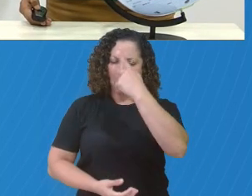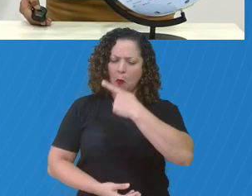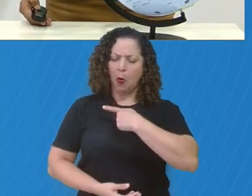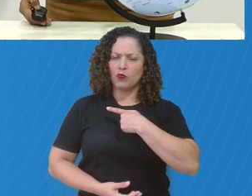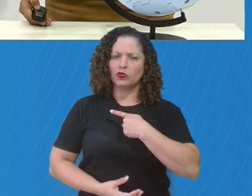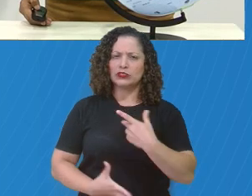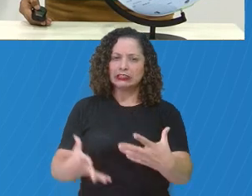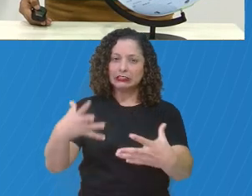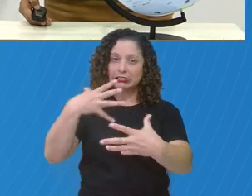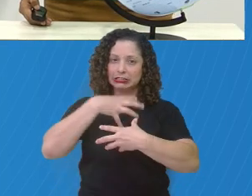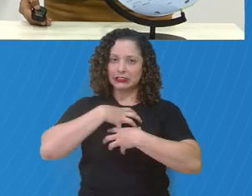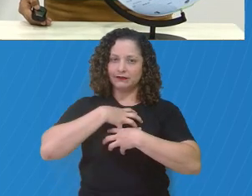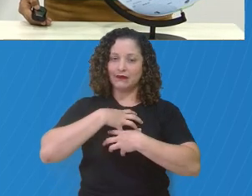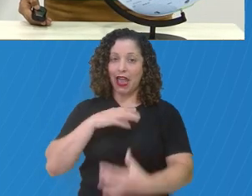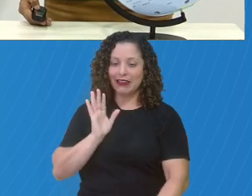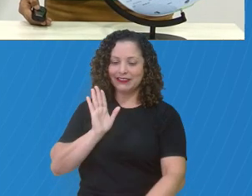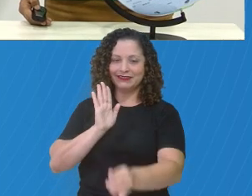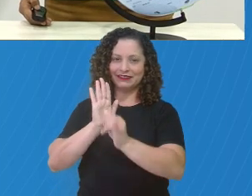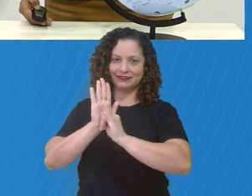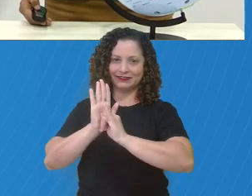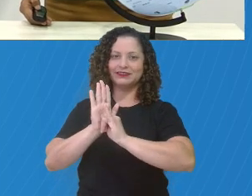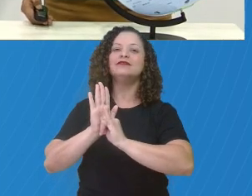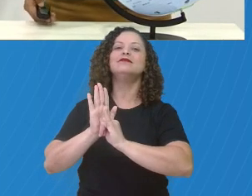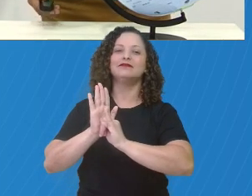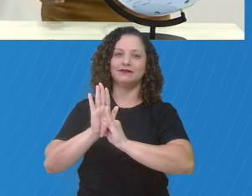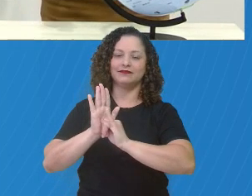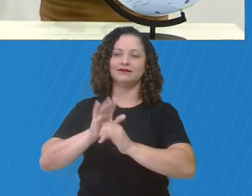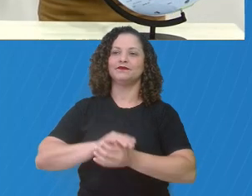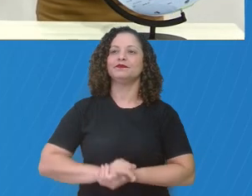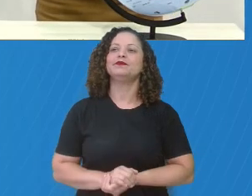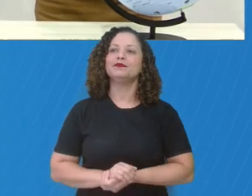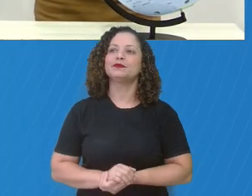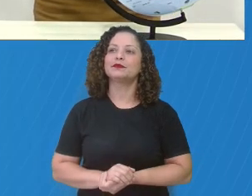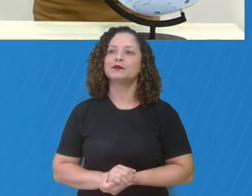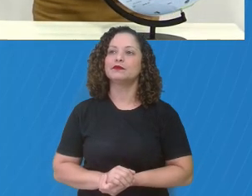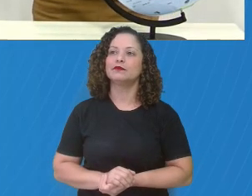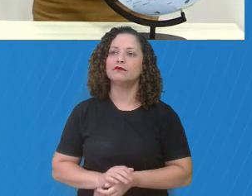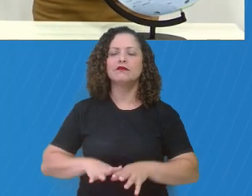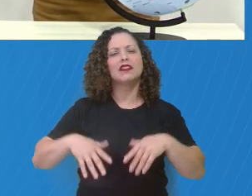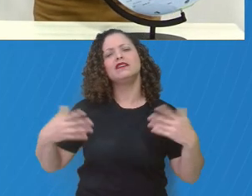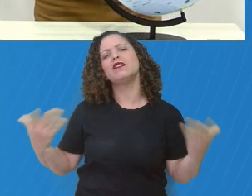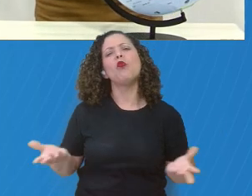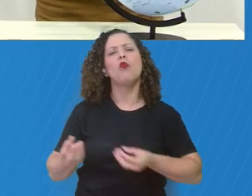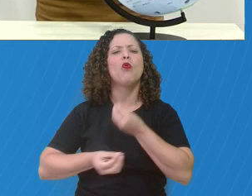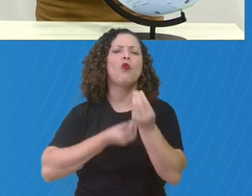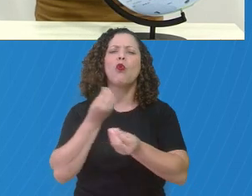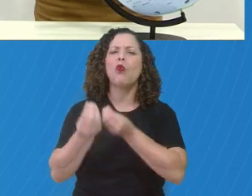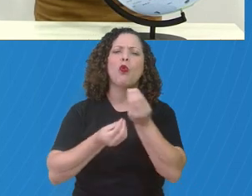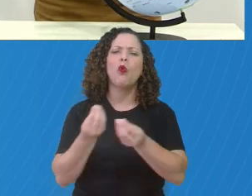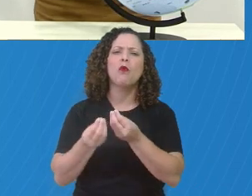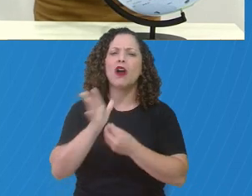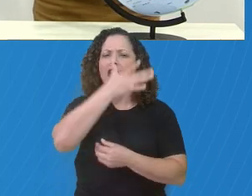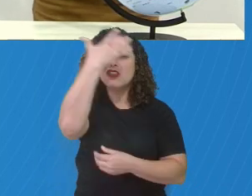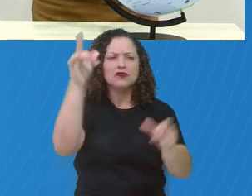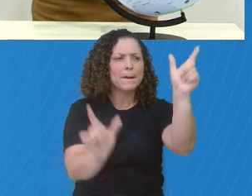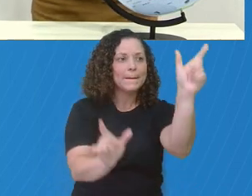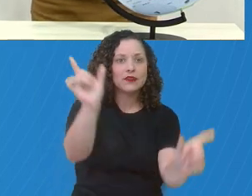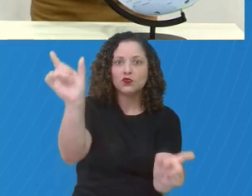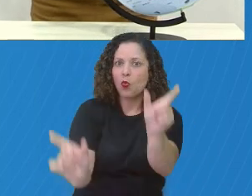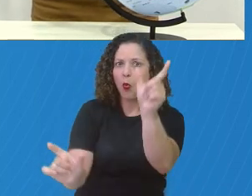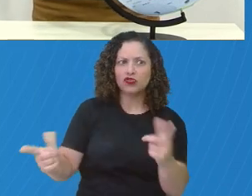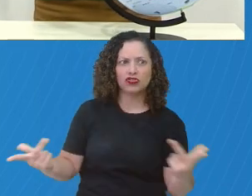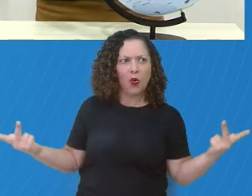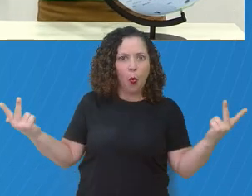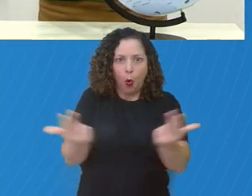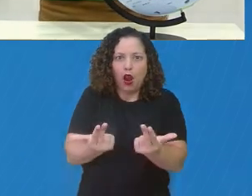É feita a nossa identidade a partir dela. Então, como seria se todas as pessoas